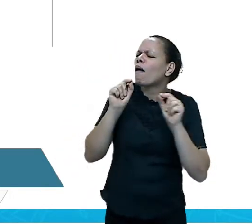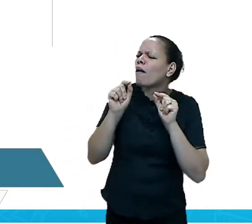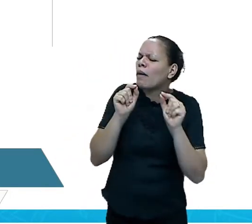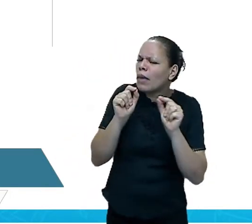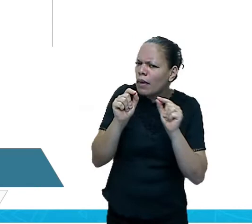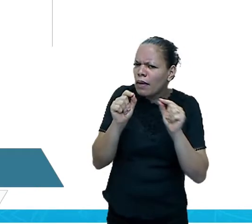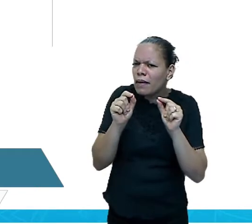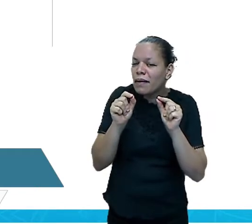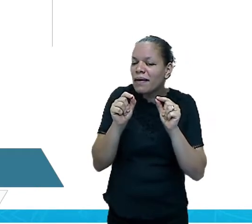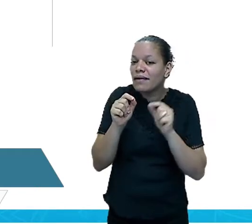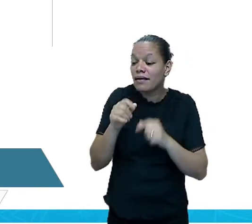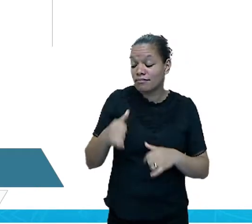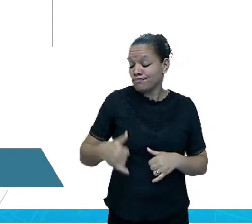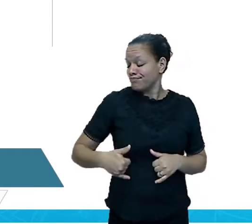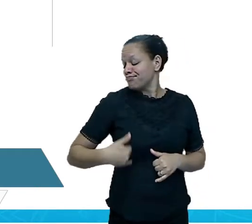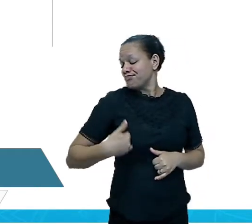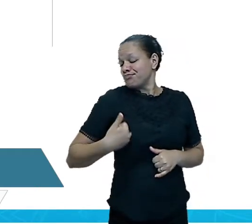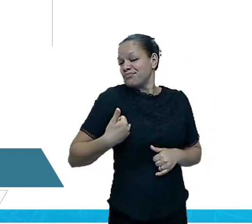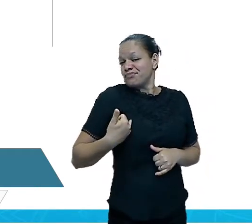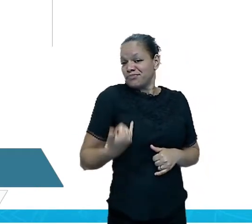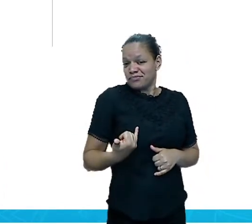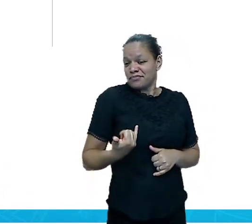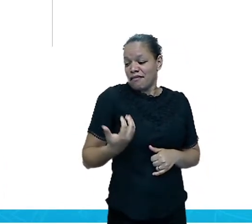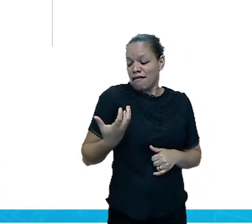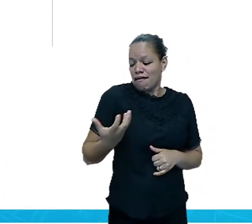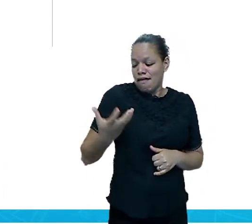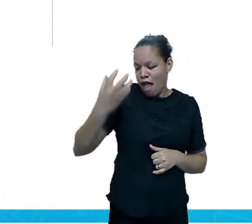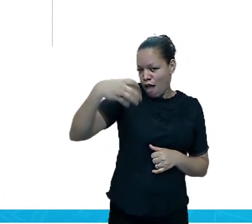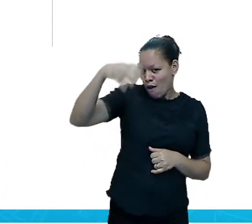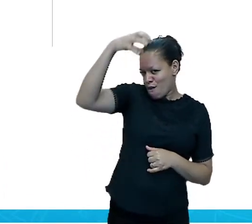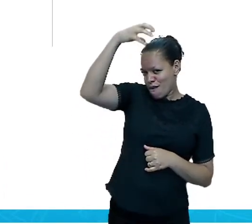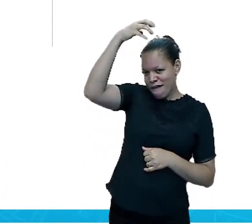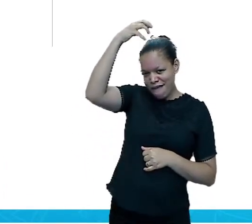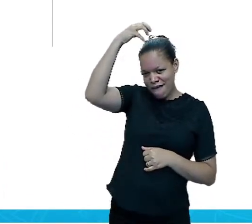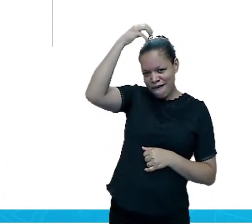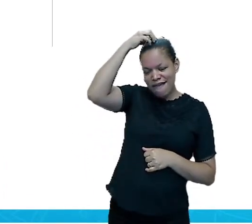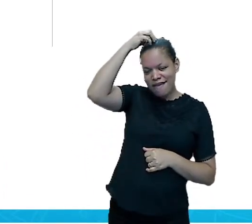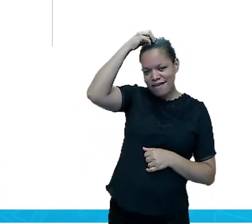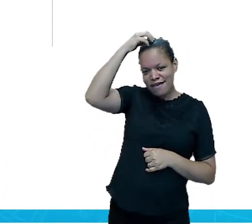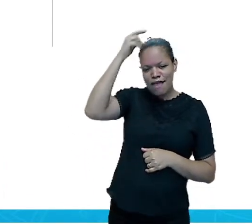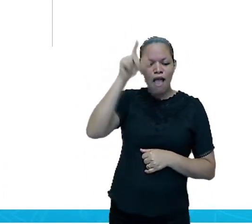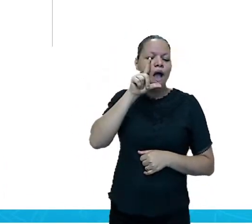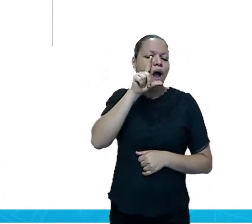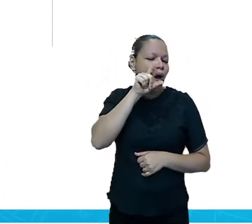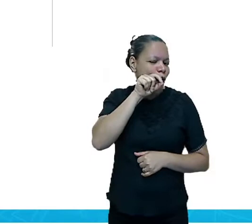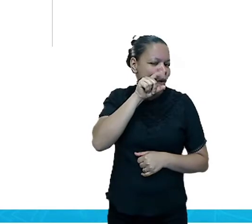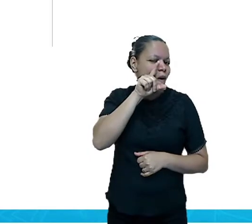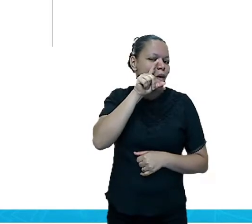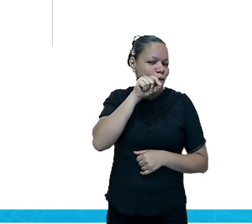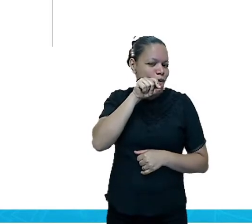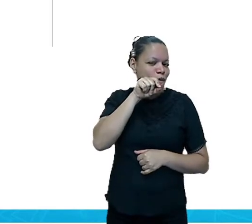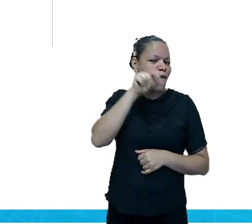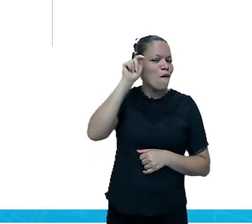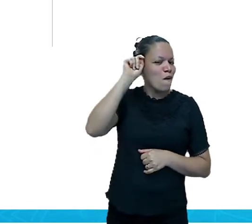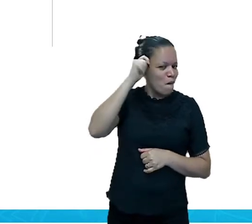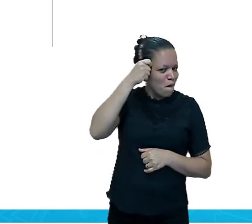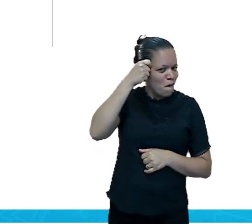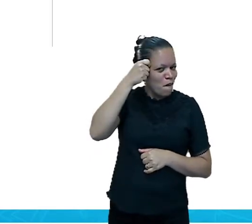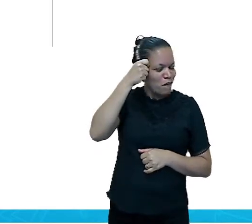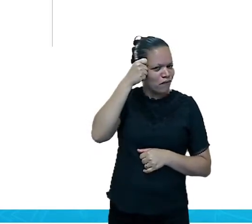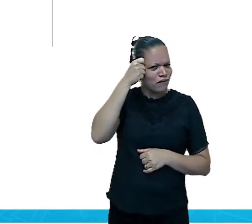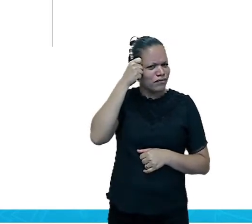até o rei da floresta, né? Foi o corvo. Quem era o guloso da história?